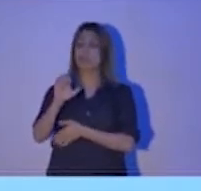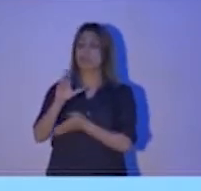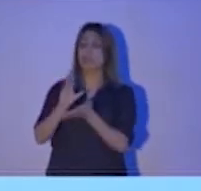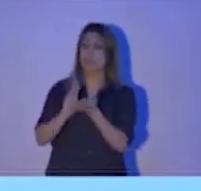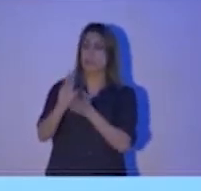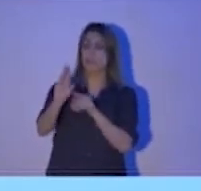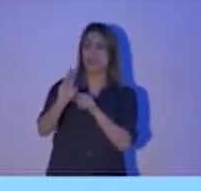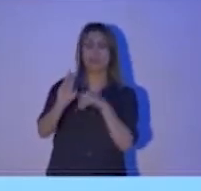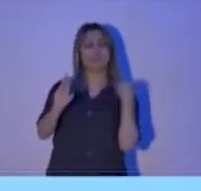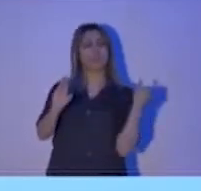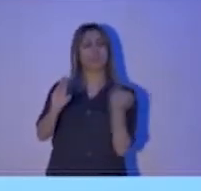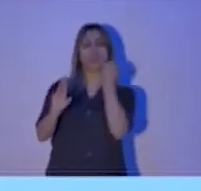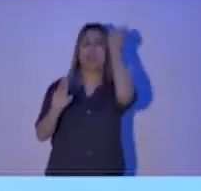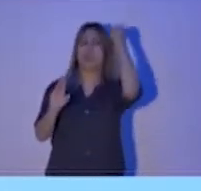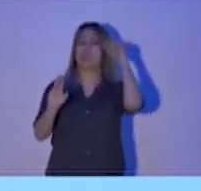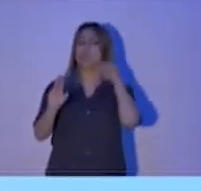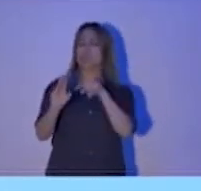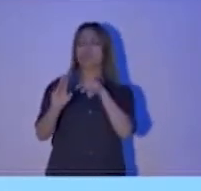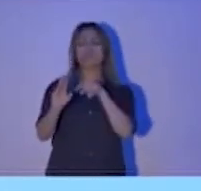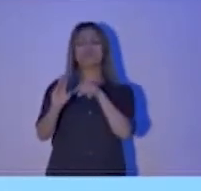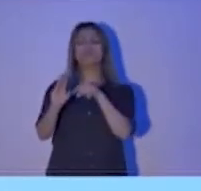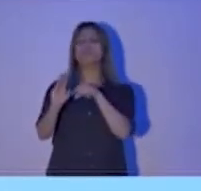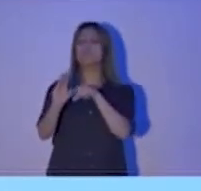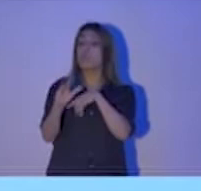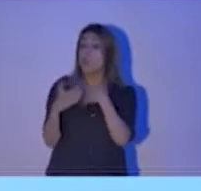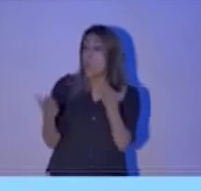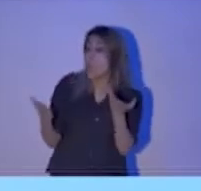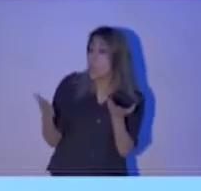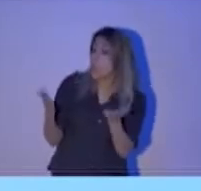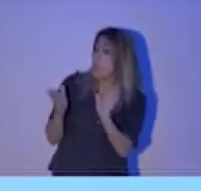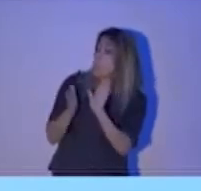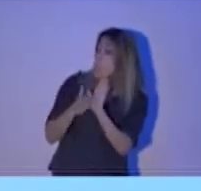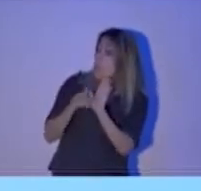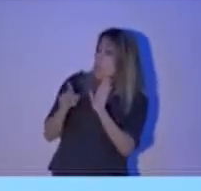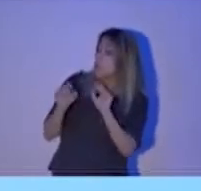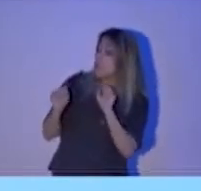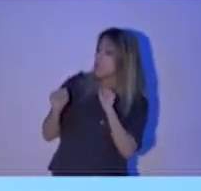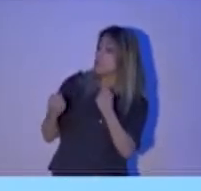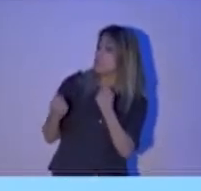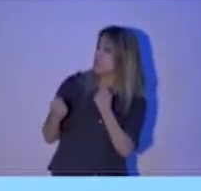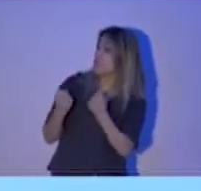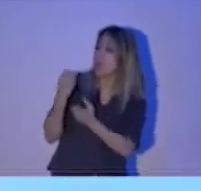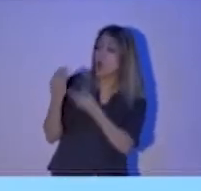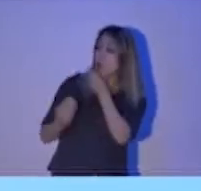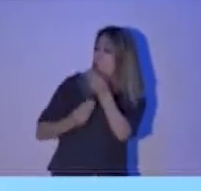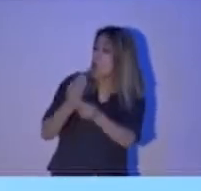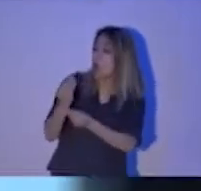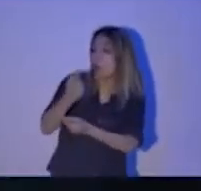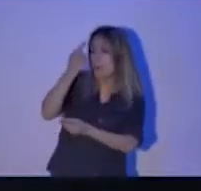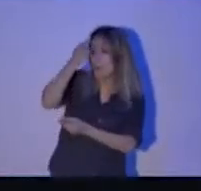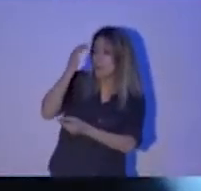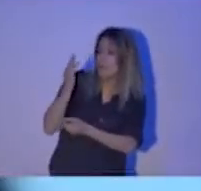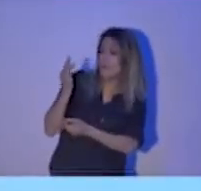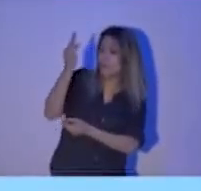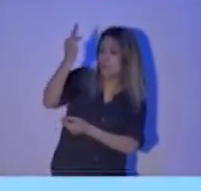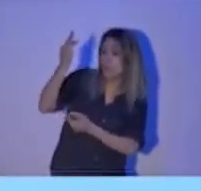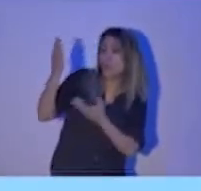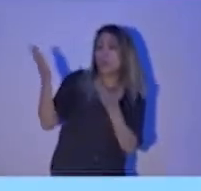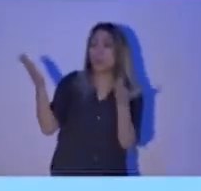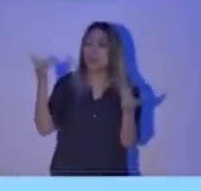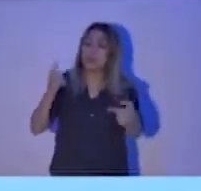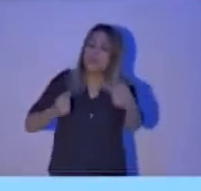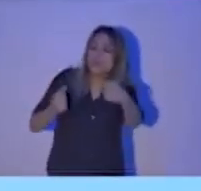financiamento fundamental. Como é que vocês, qual é a proposta que vocês estão defendendo e como é que vocês estão vendo aí o futuro dessa